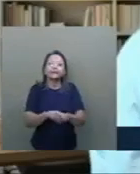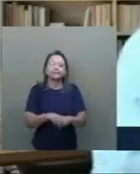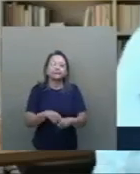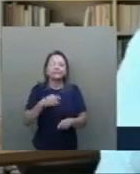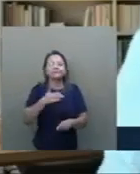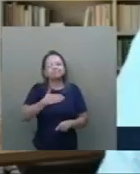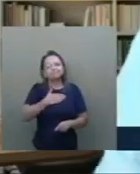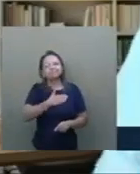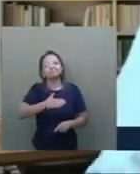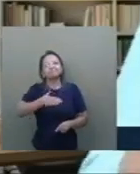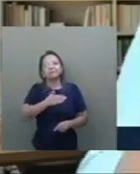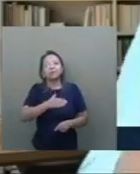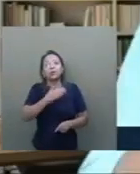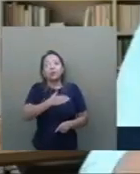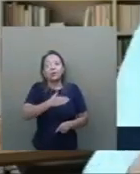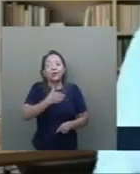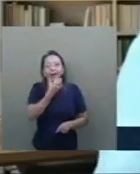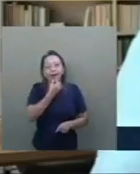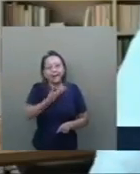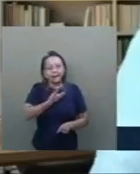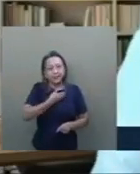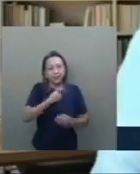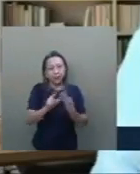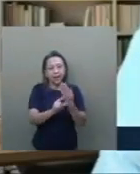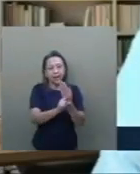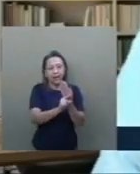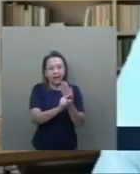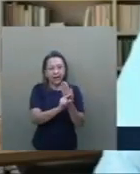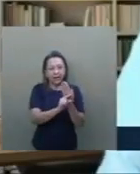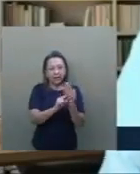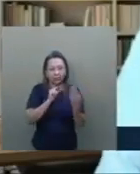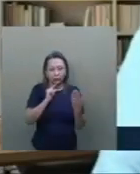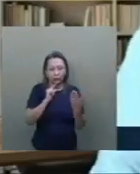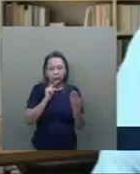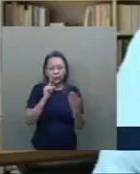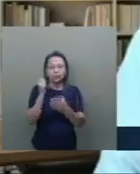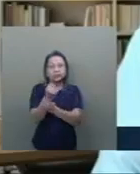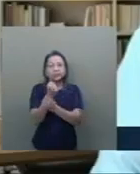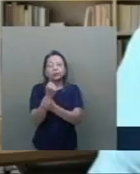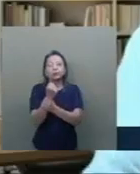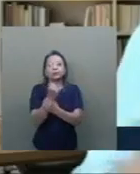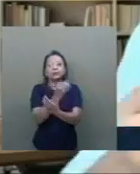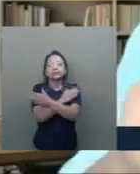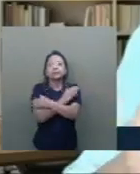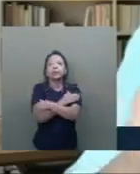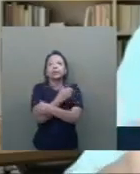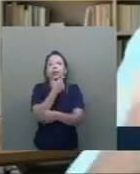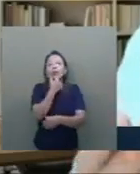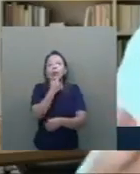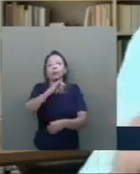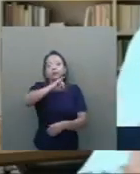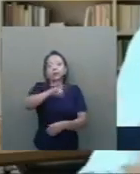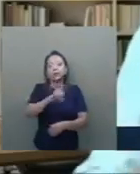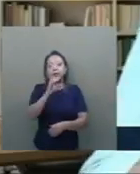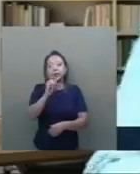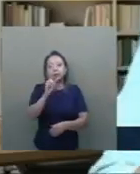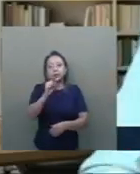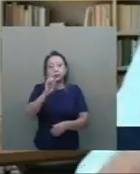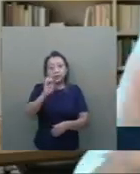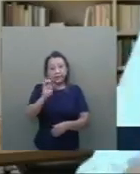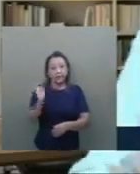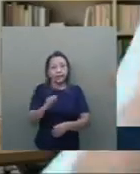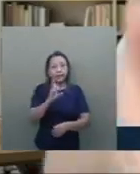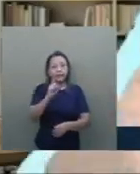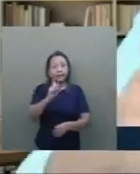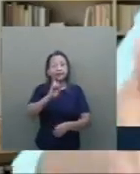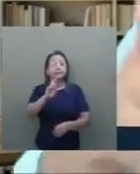querido amigo, autor do Seguro-Desemprego, José Serra. Eu me lembro que eu tinha 3 projetos, Jorge Weck, meu e